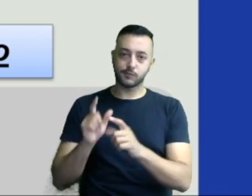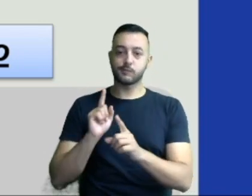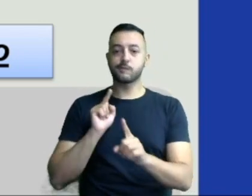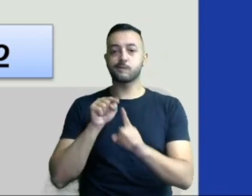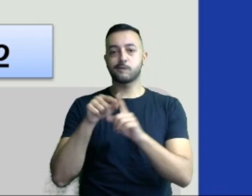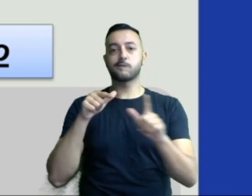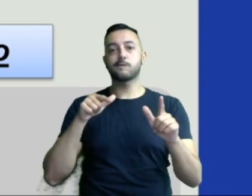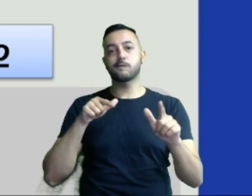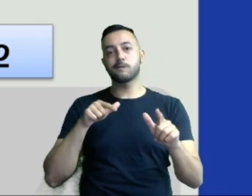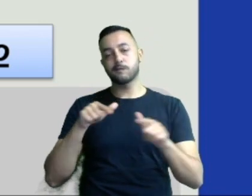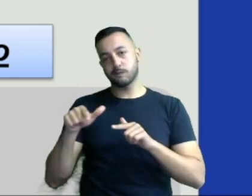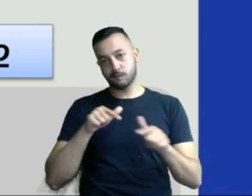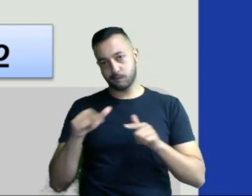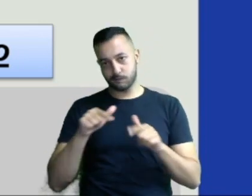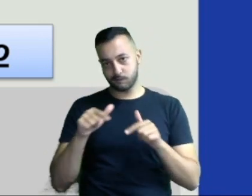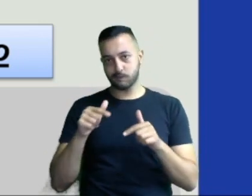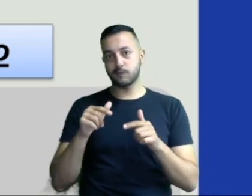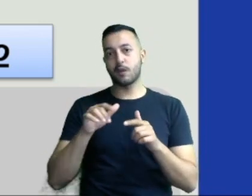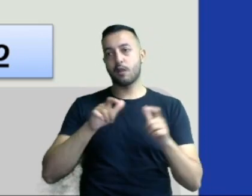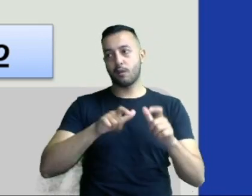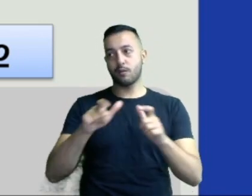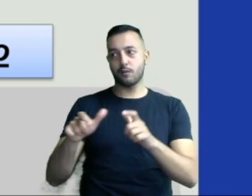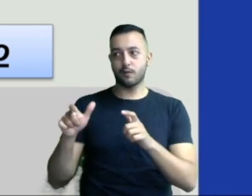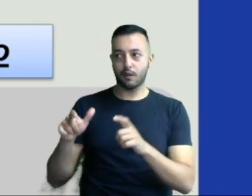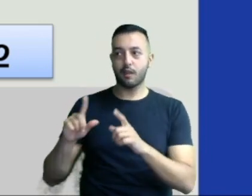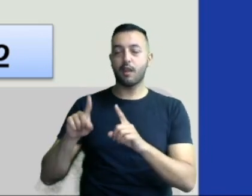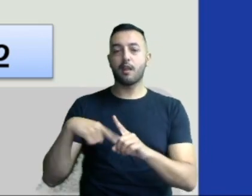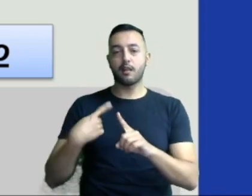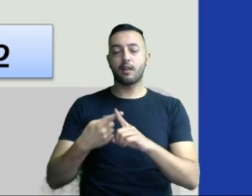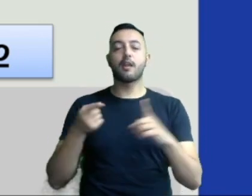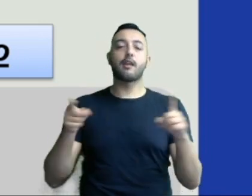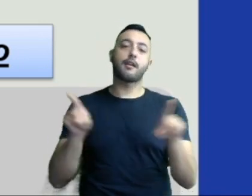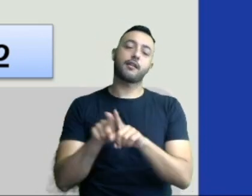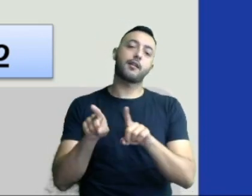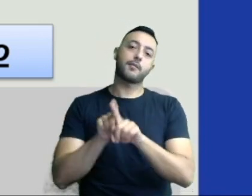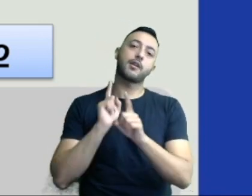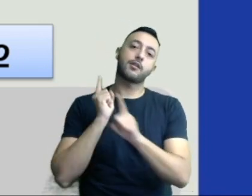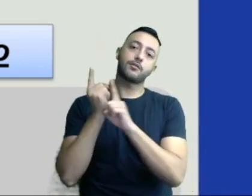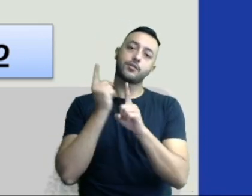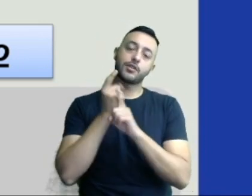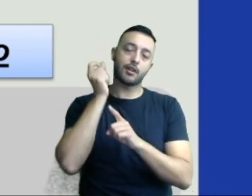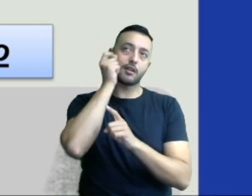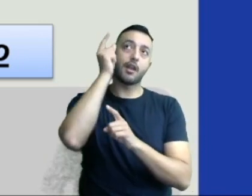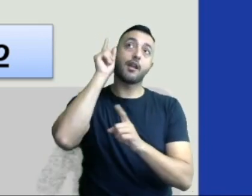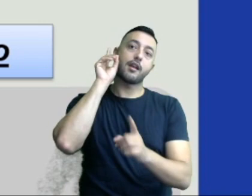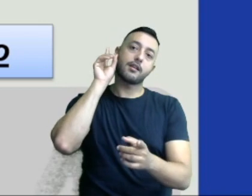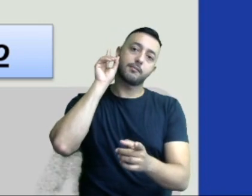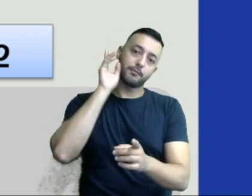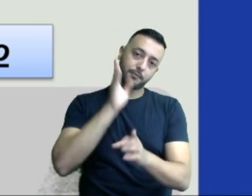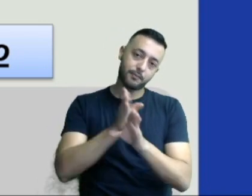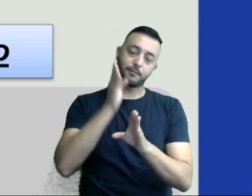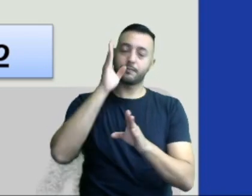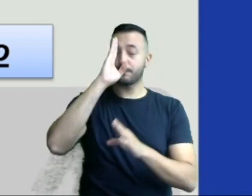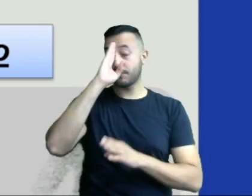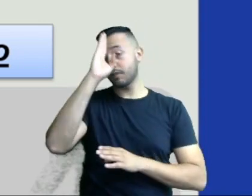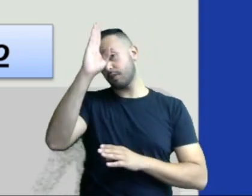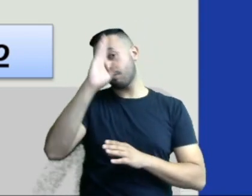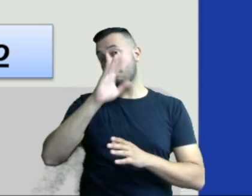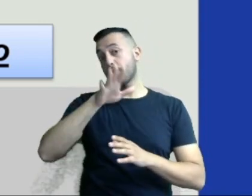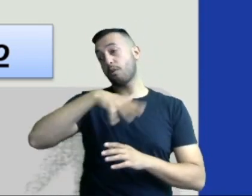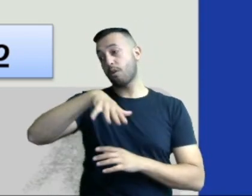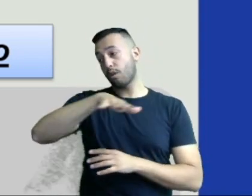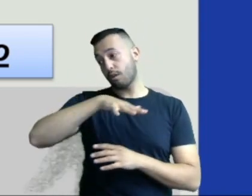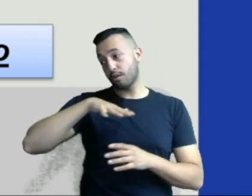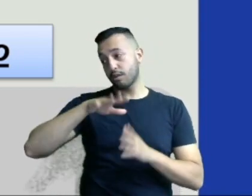atuação dos quais circulam. Além disso, a gente também vai identificar a ideia central do texto, demonstrando compreensão